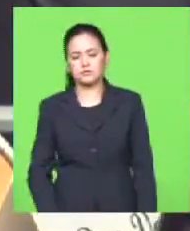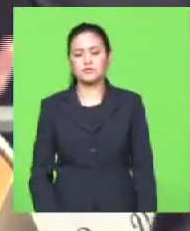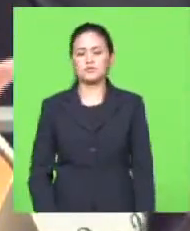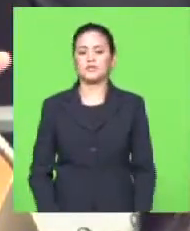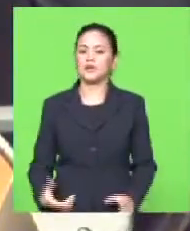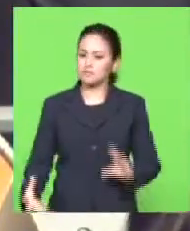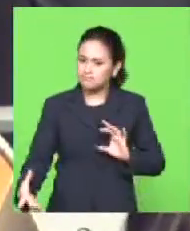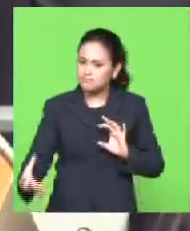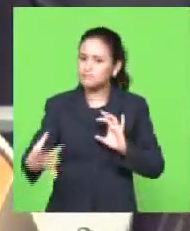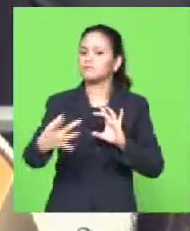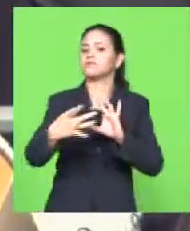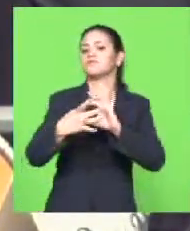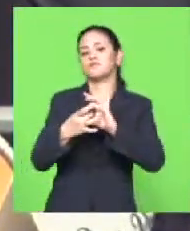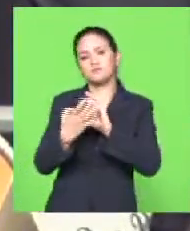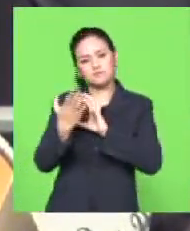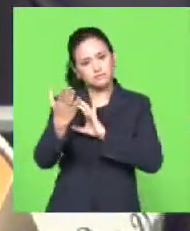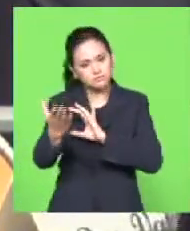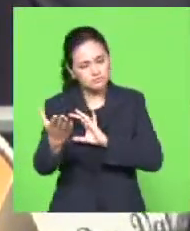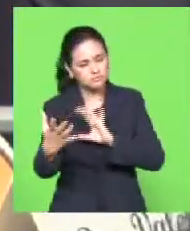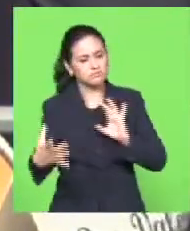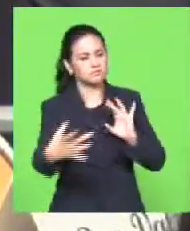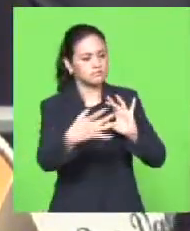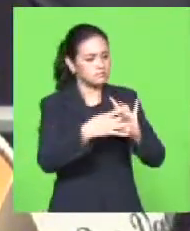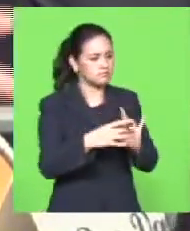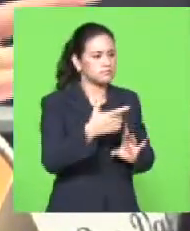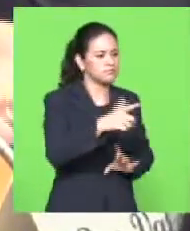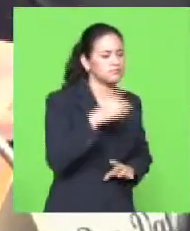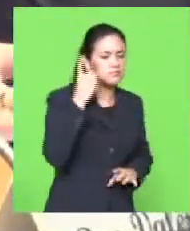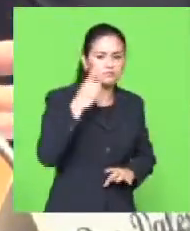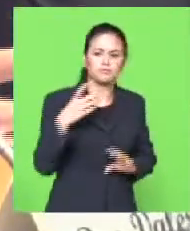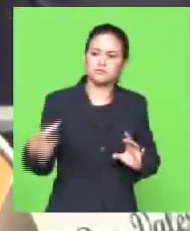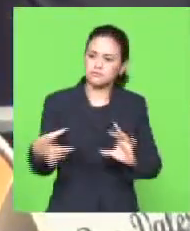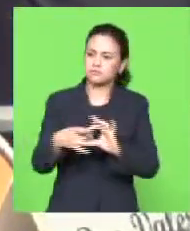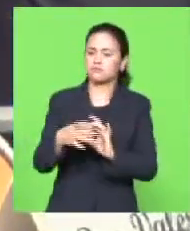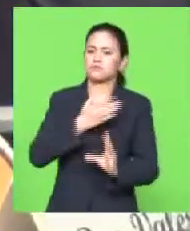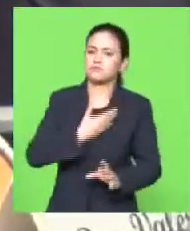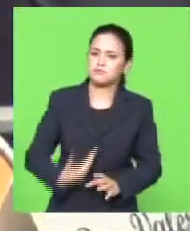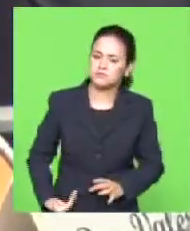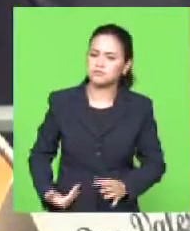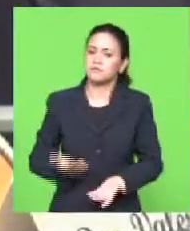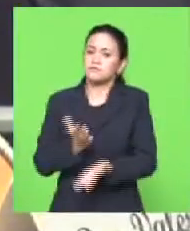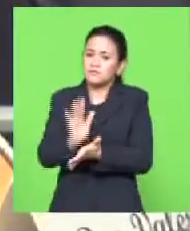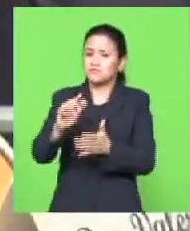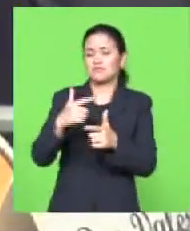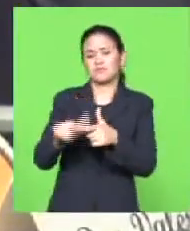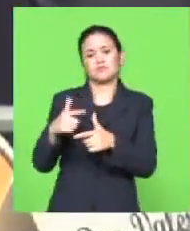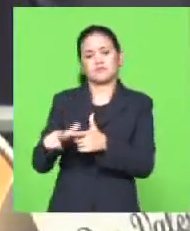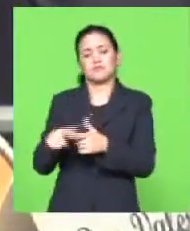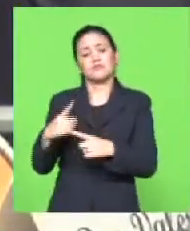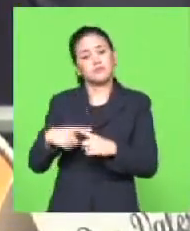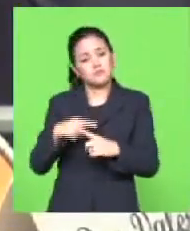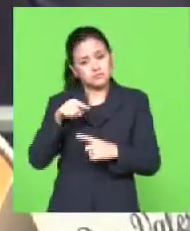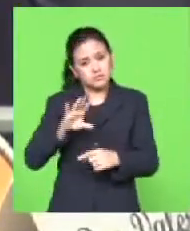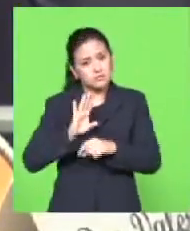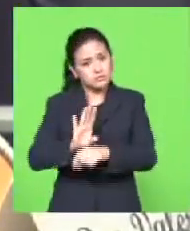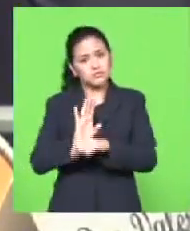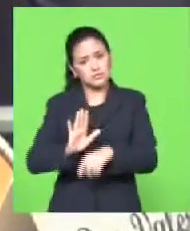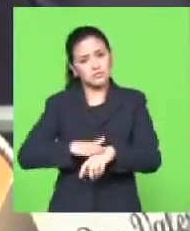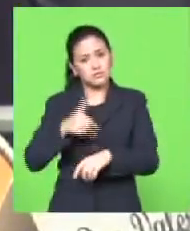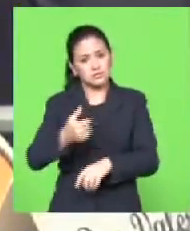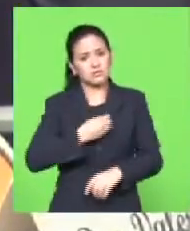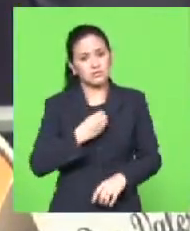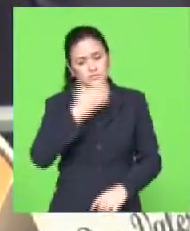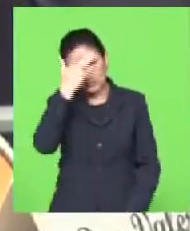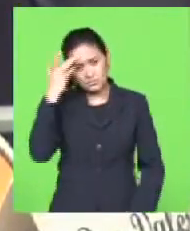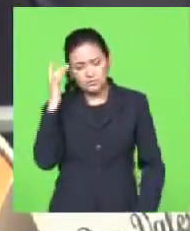a demais deputados e ao próprio governo para resolver um problema que vai ajudar a melhorar a vida das pessoas, pode contar comigo